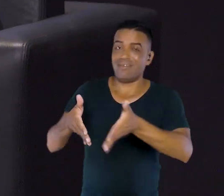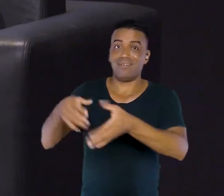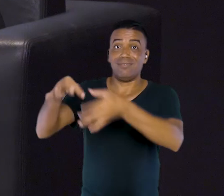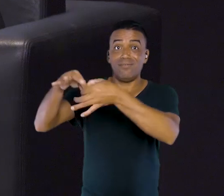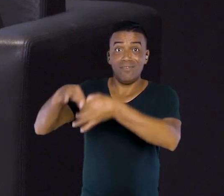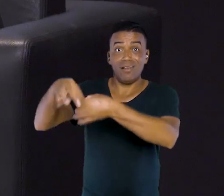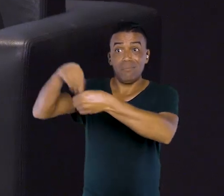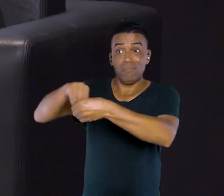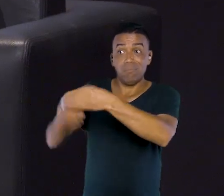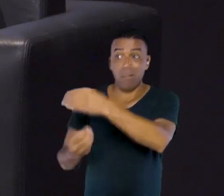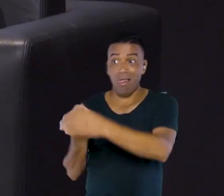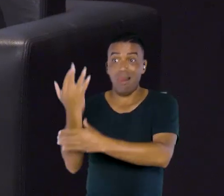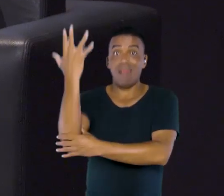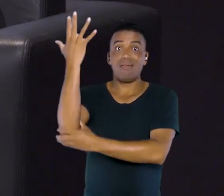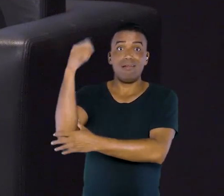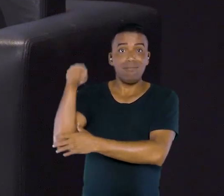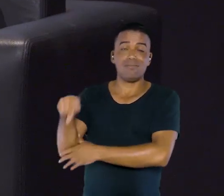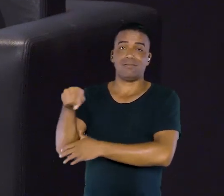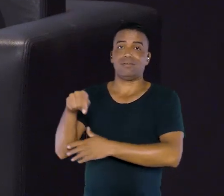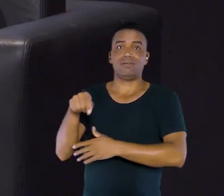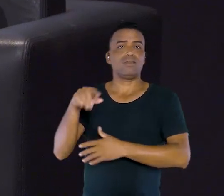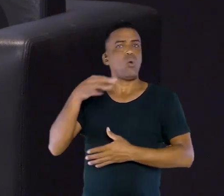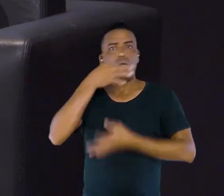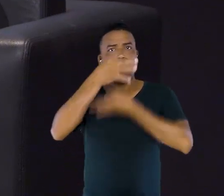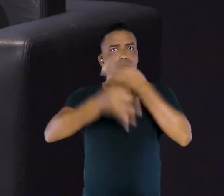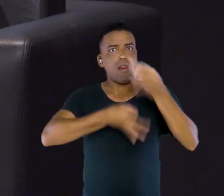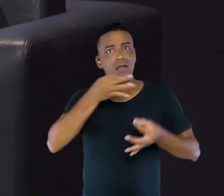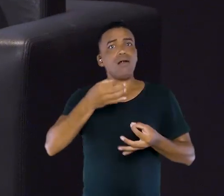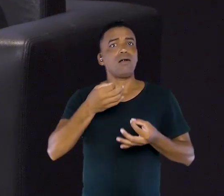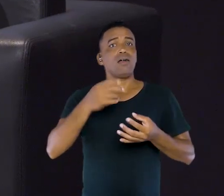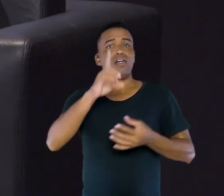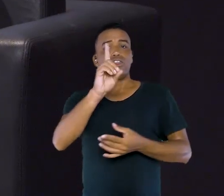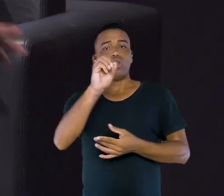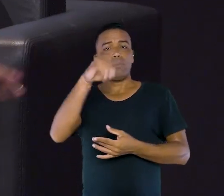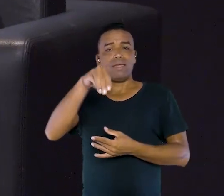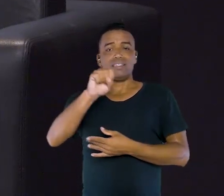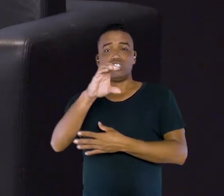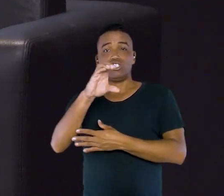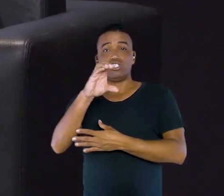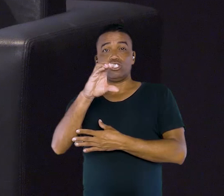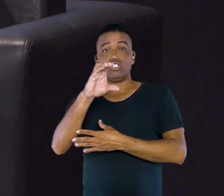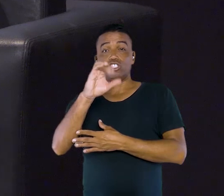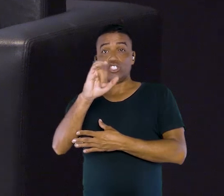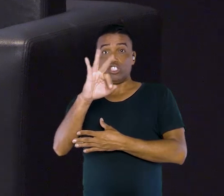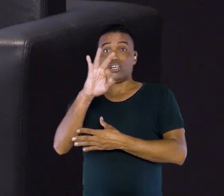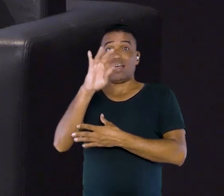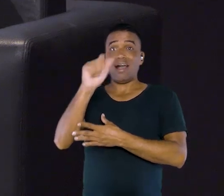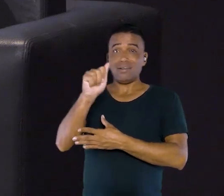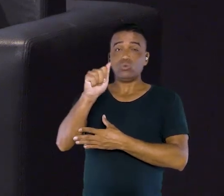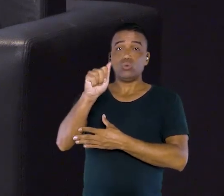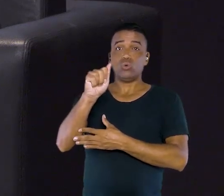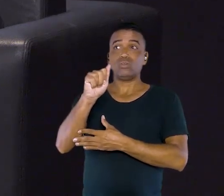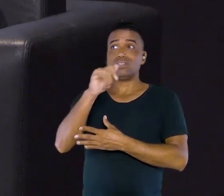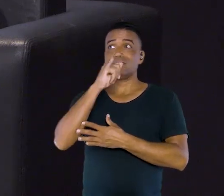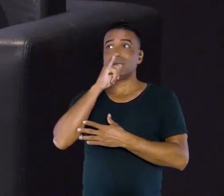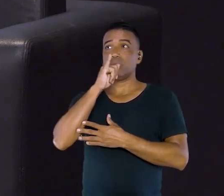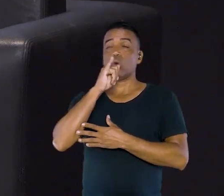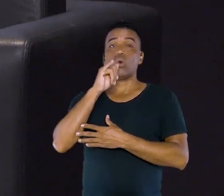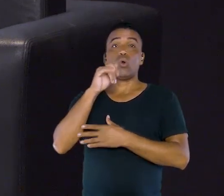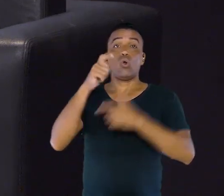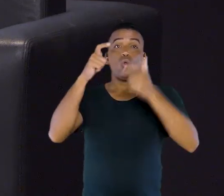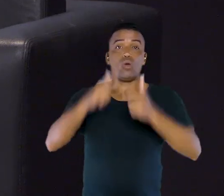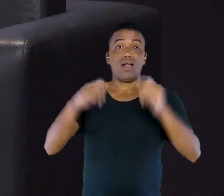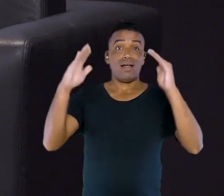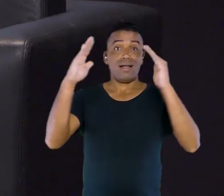lugar. E, às vezes, a gente diz que acho que é domesticado, porque naquele lugar que a gente fez a casa de forno,